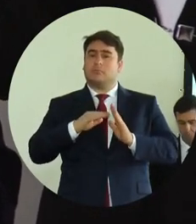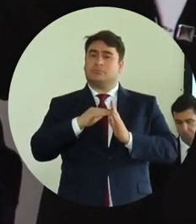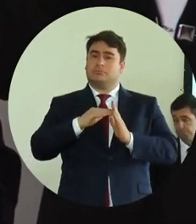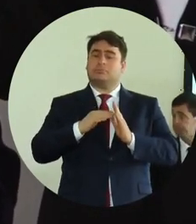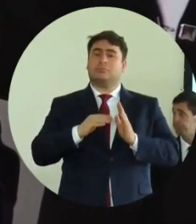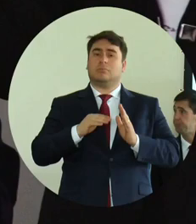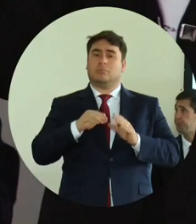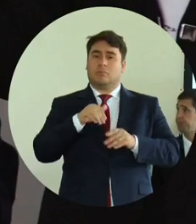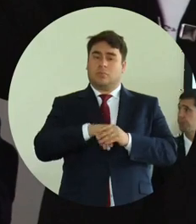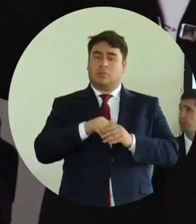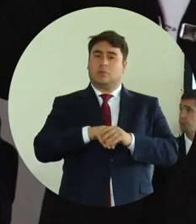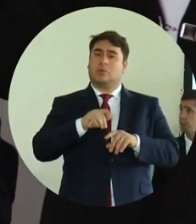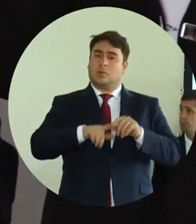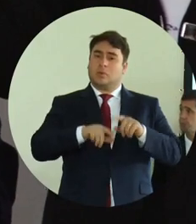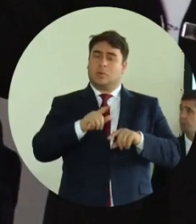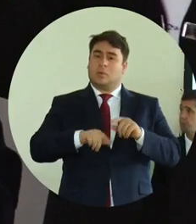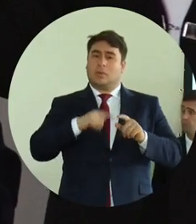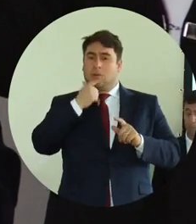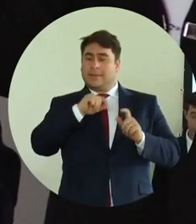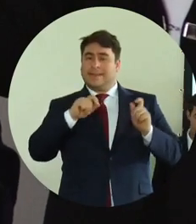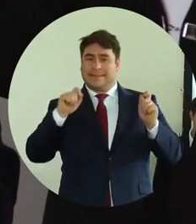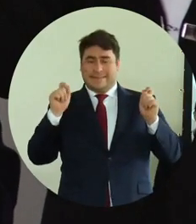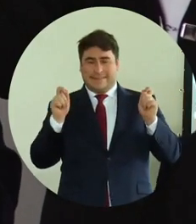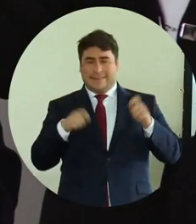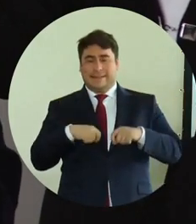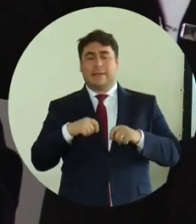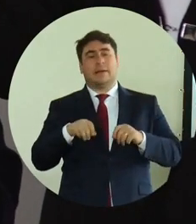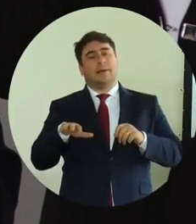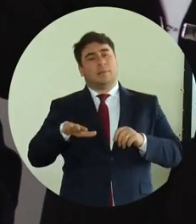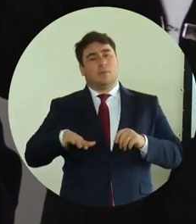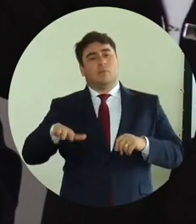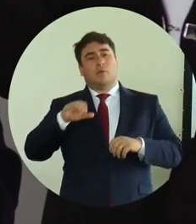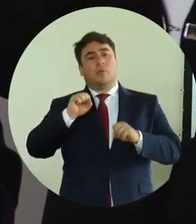matéria que isentava um determinado setor de empresas